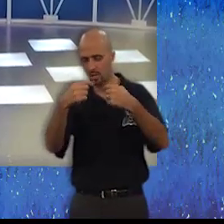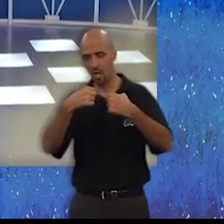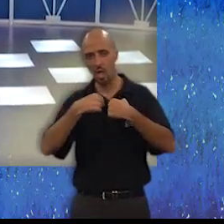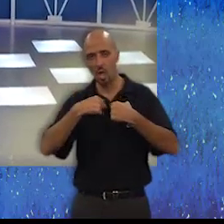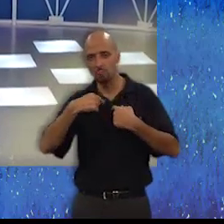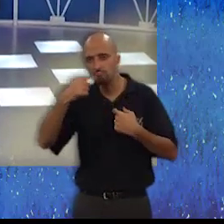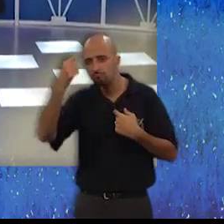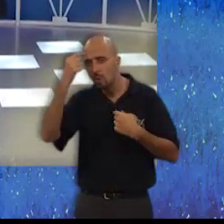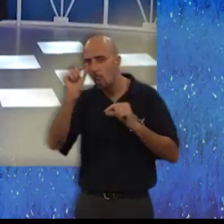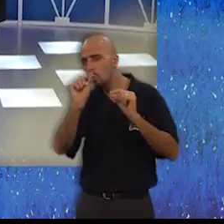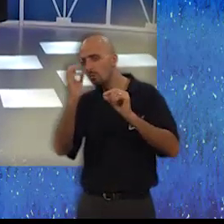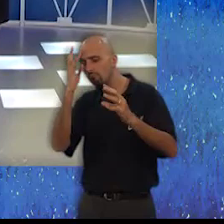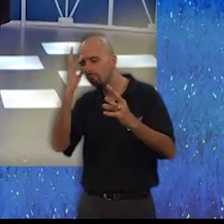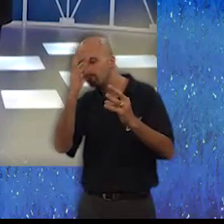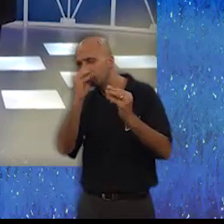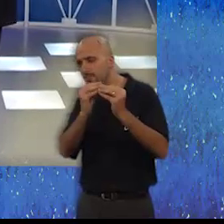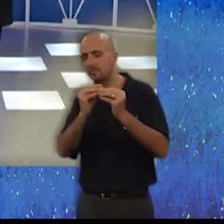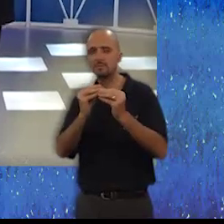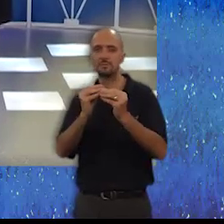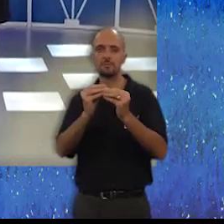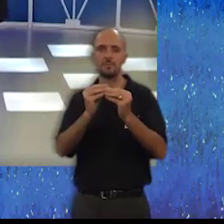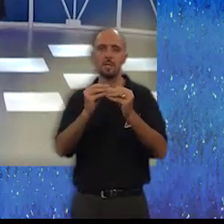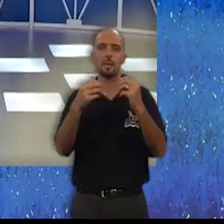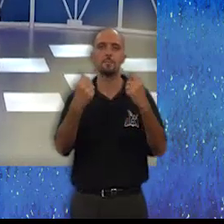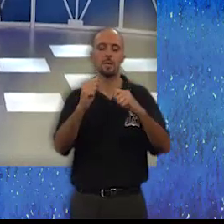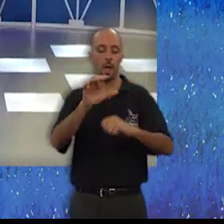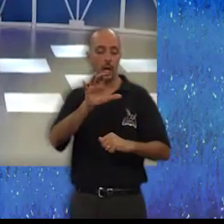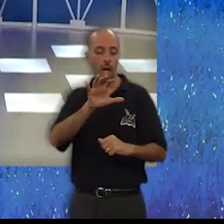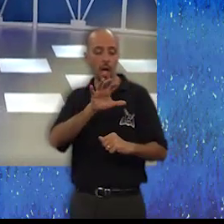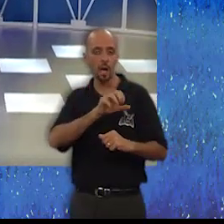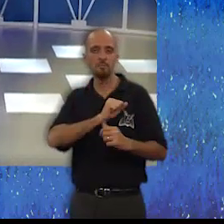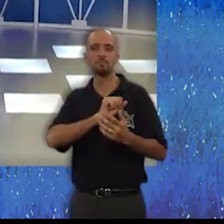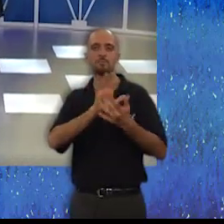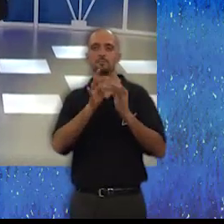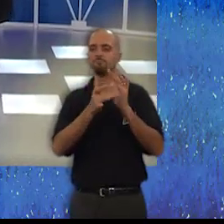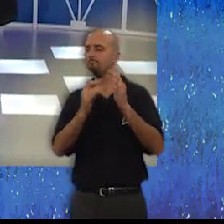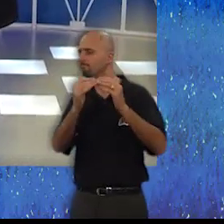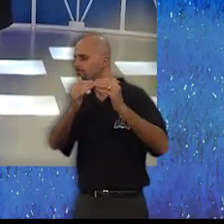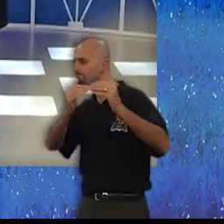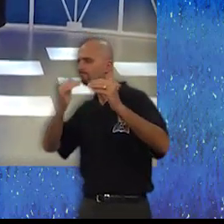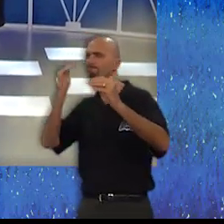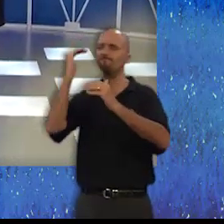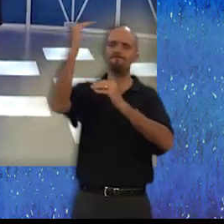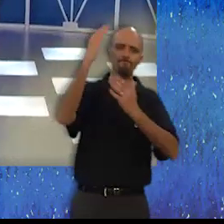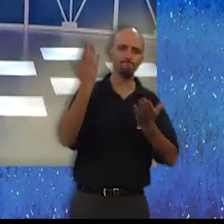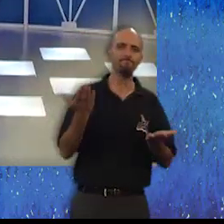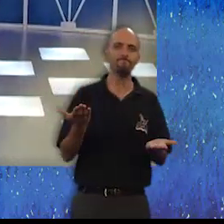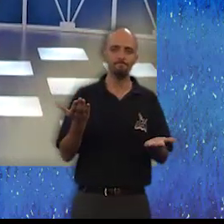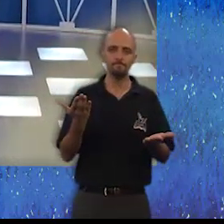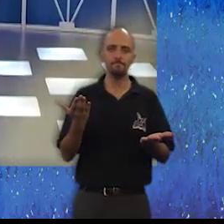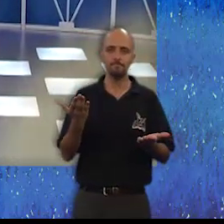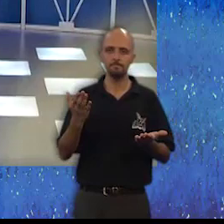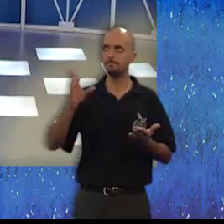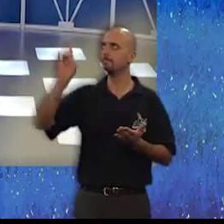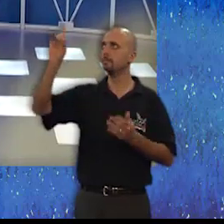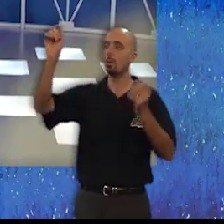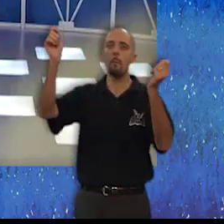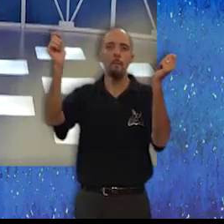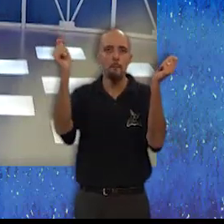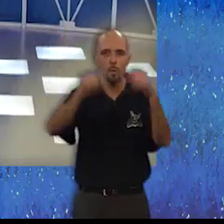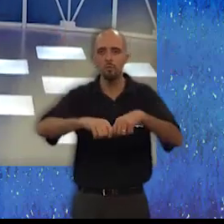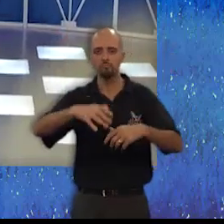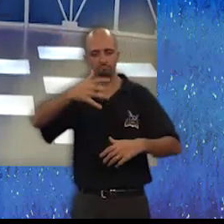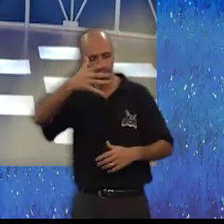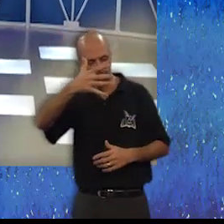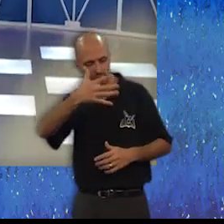pobre poderão ser salvos por si mesmos. Por isso que ele fala assim, isso é impossível aos homens, mas a Deus tudo é possível. Ou seja,